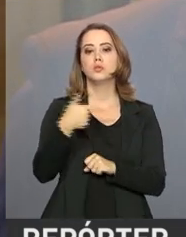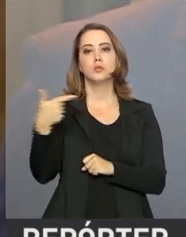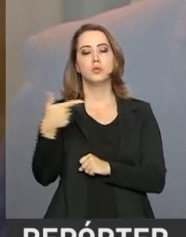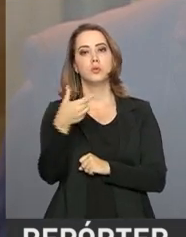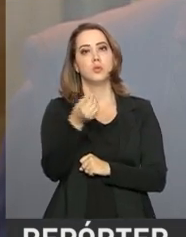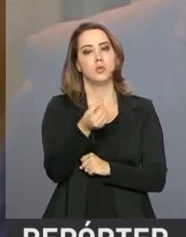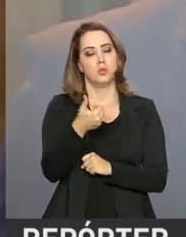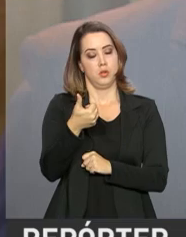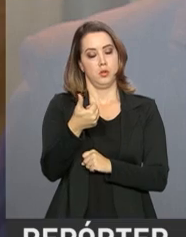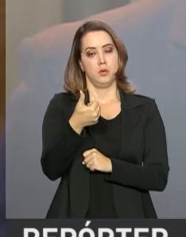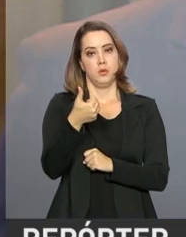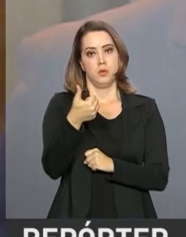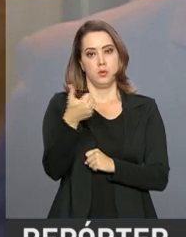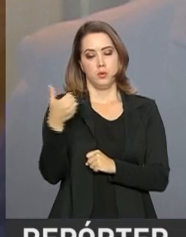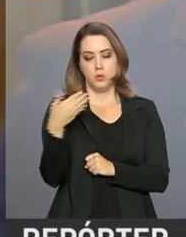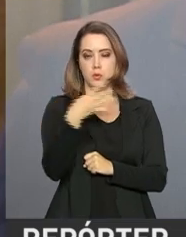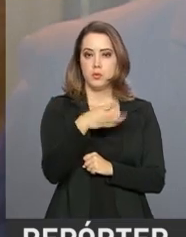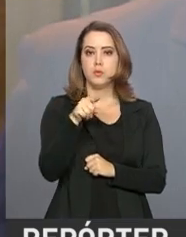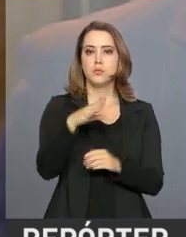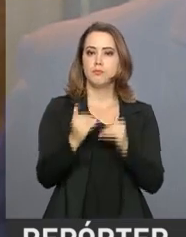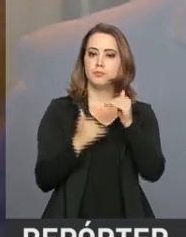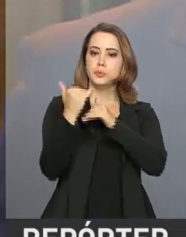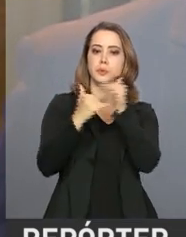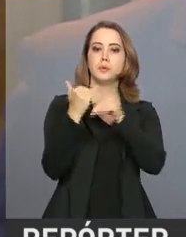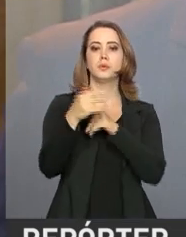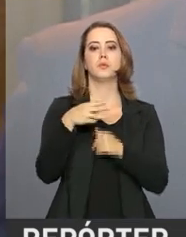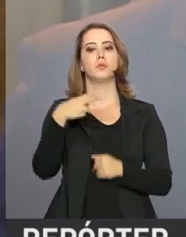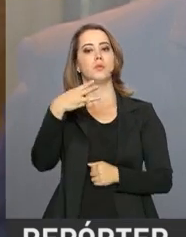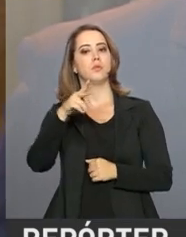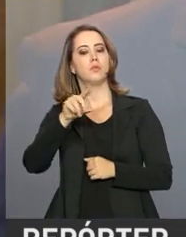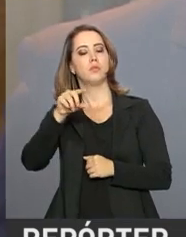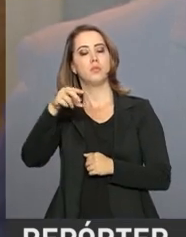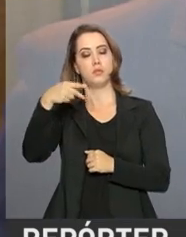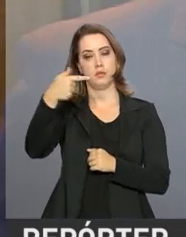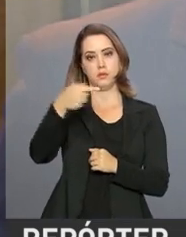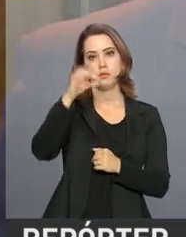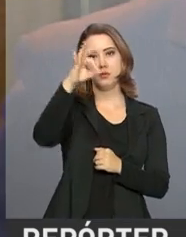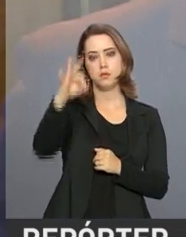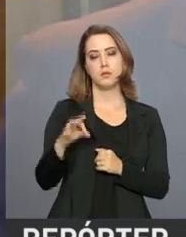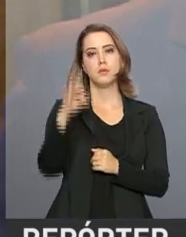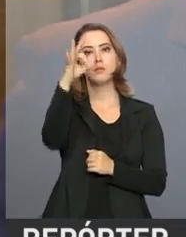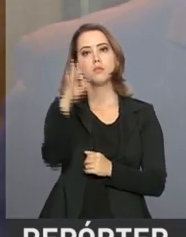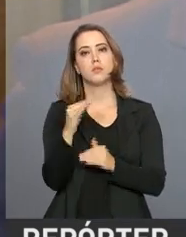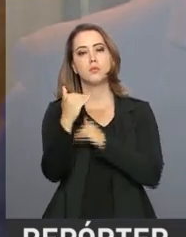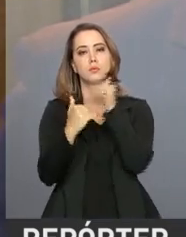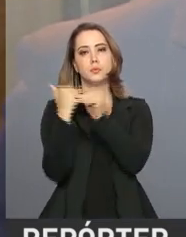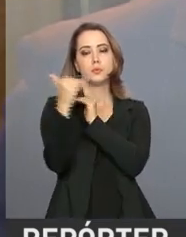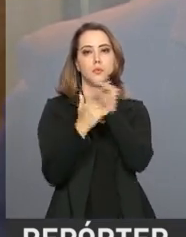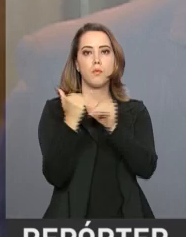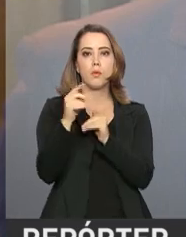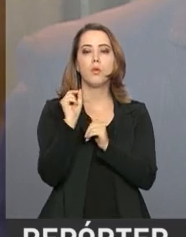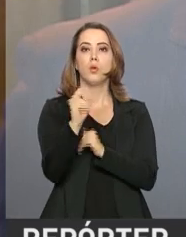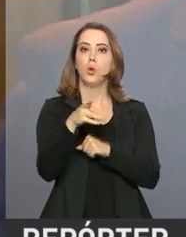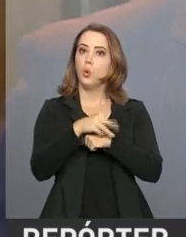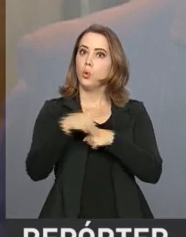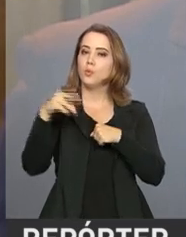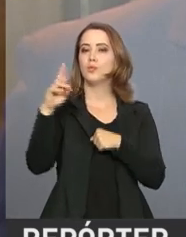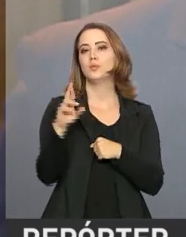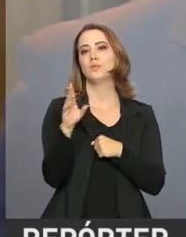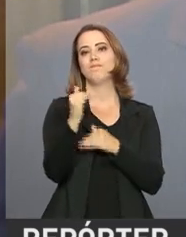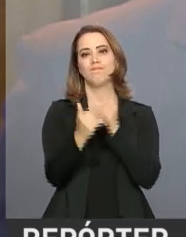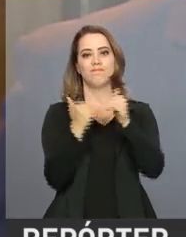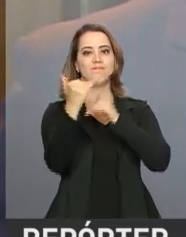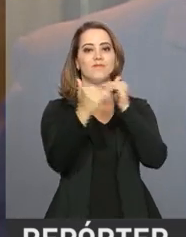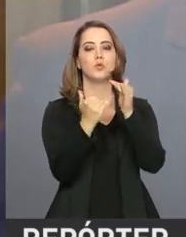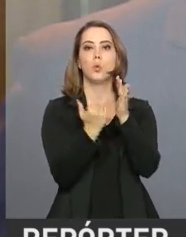aumento de 379 no número de mestres no Brasil no de doutores o crescimento foi ainda maior